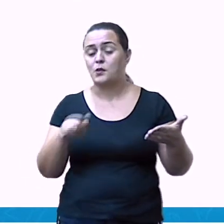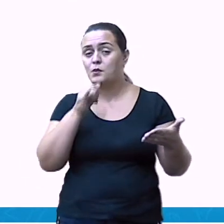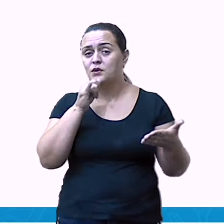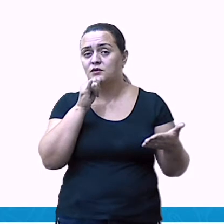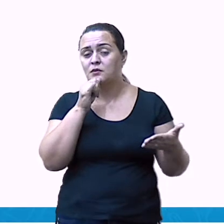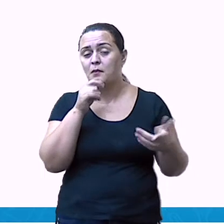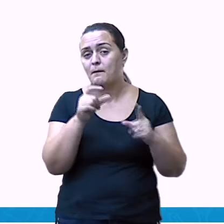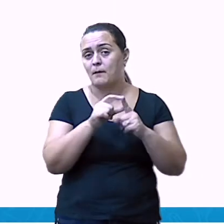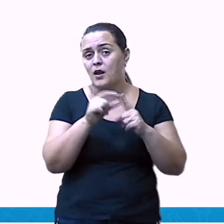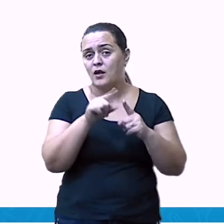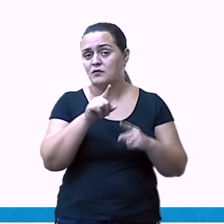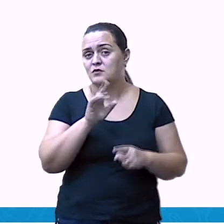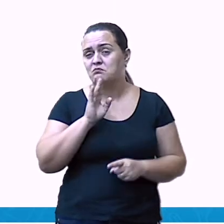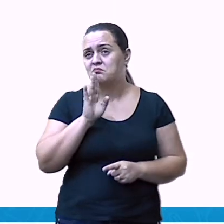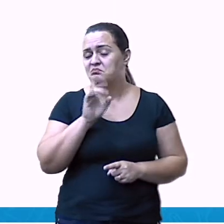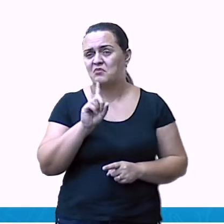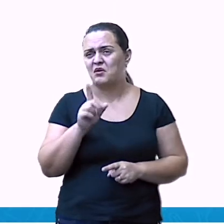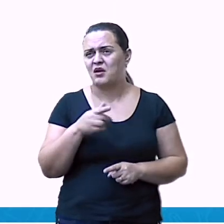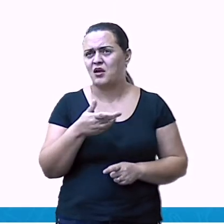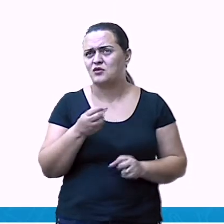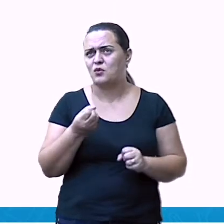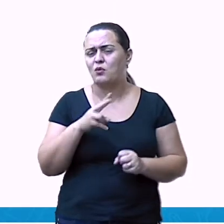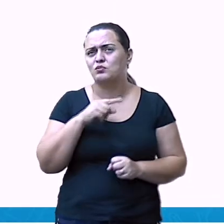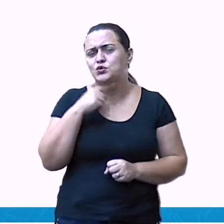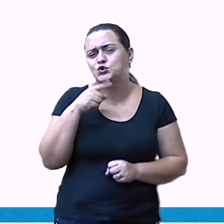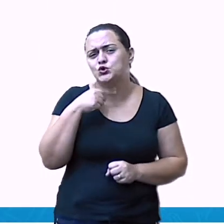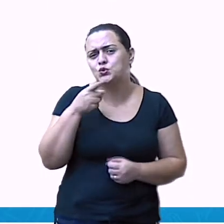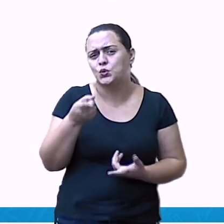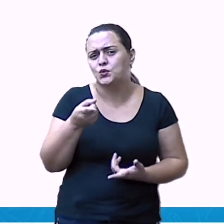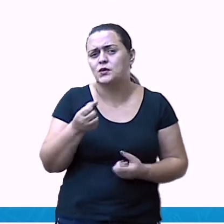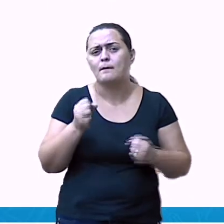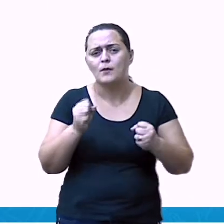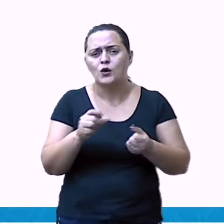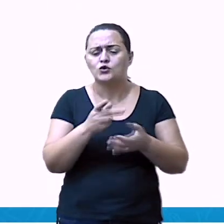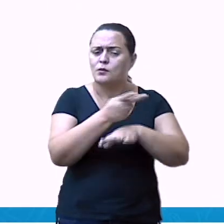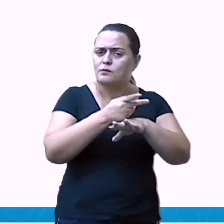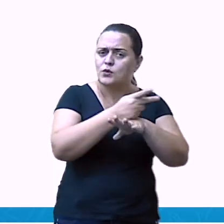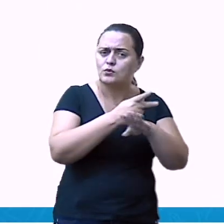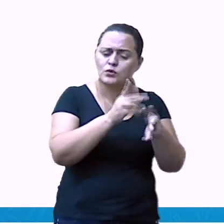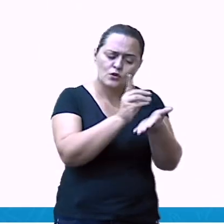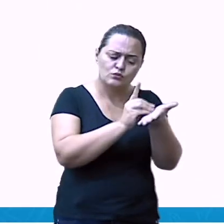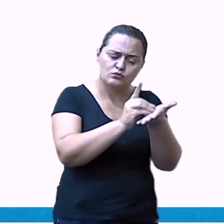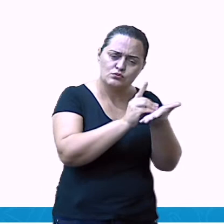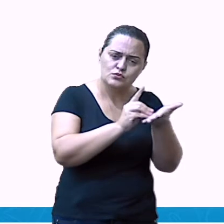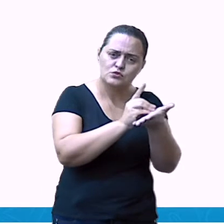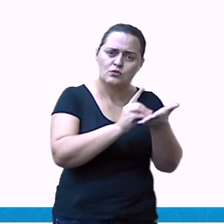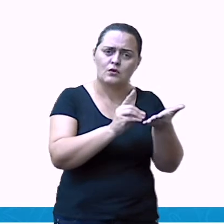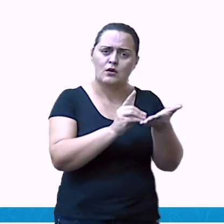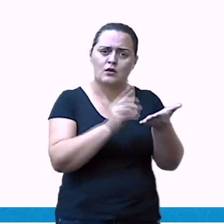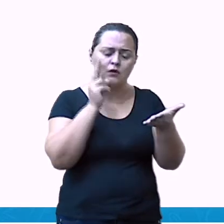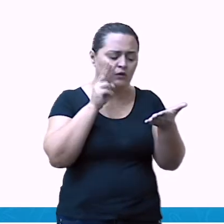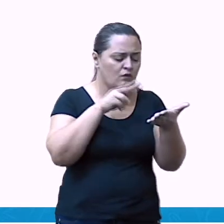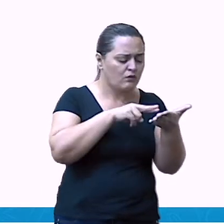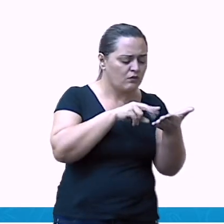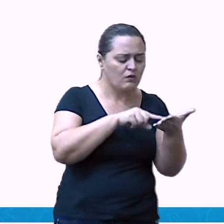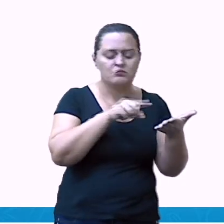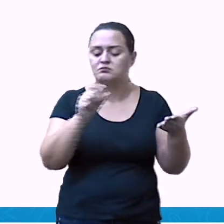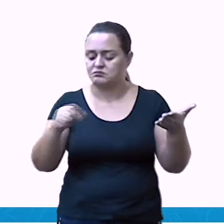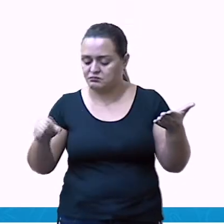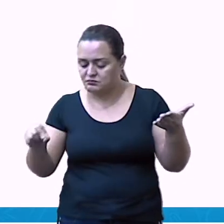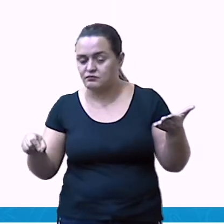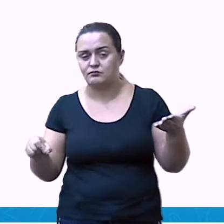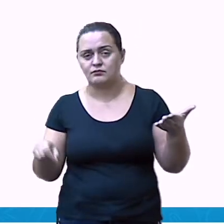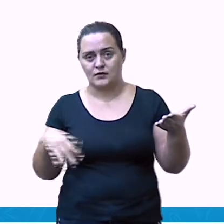tenha dúvidas, né? Principalmente se for um dígrafo, né? É com X ou é com